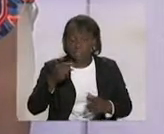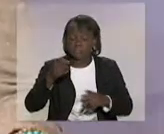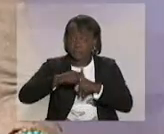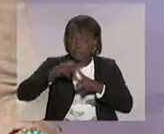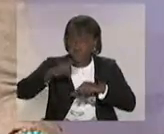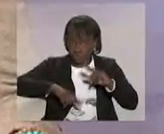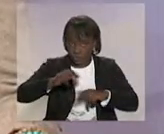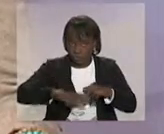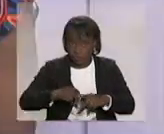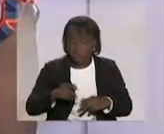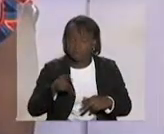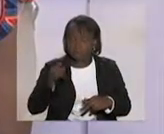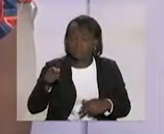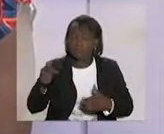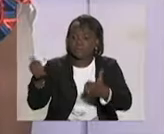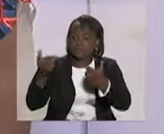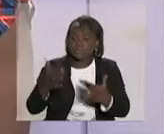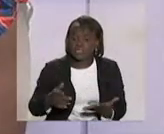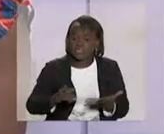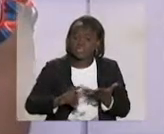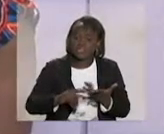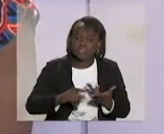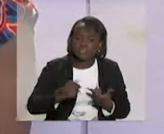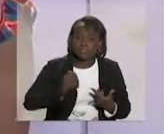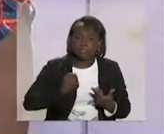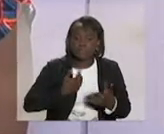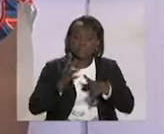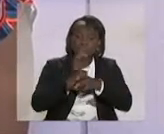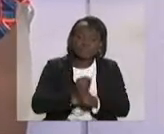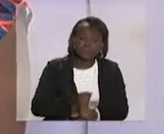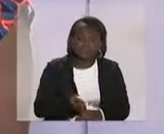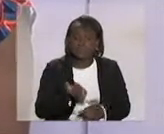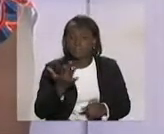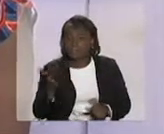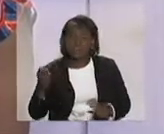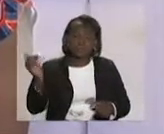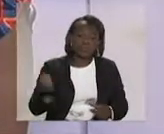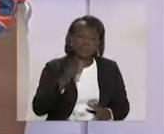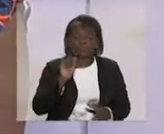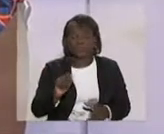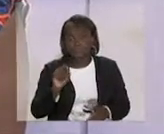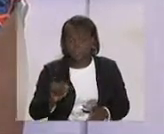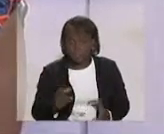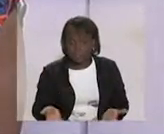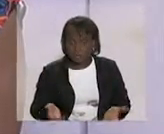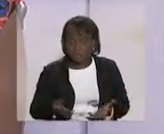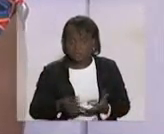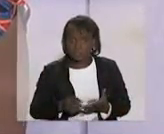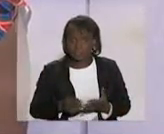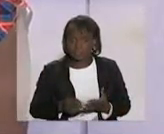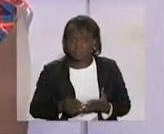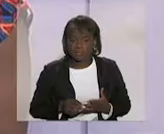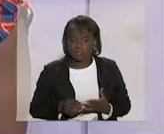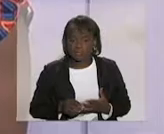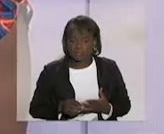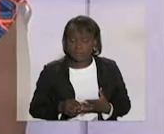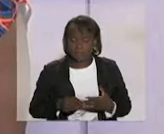Foi. O que você pode trazer de números para a gente aqui com relação à violência contra a mulher? O que tem de novidade nesse